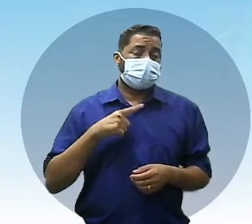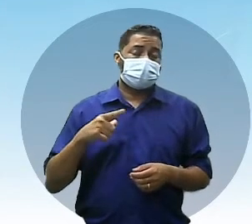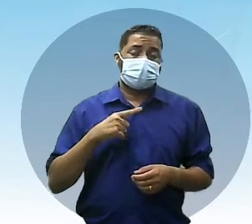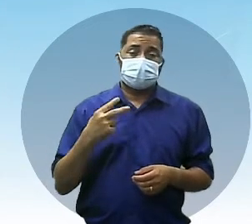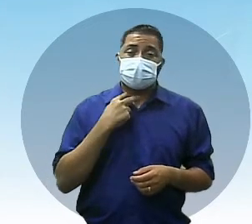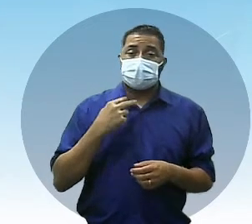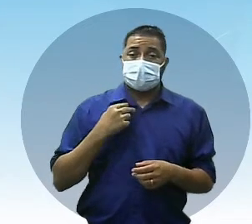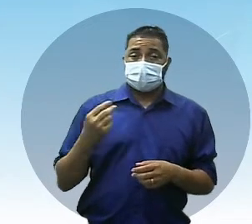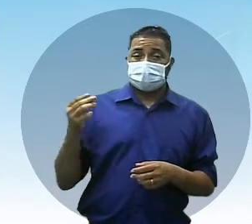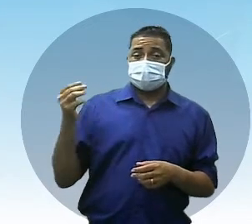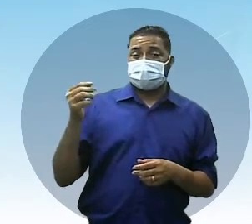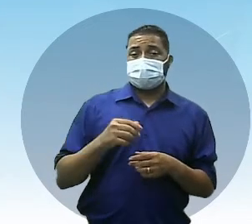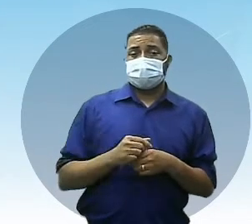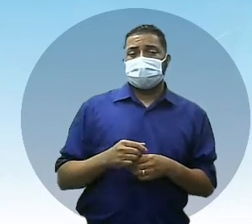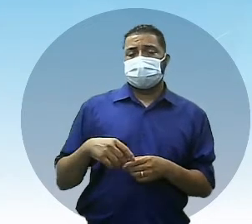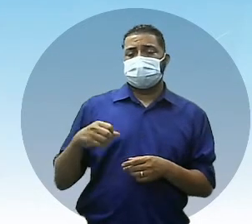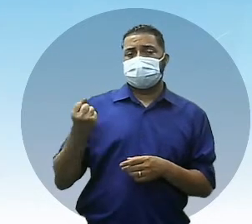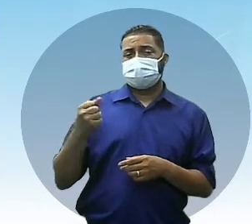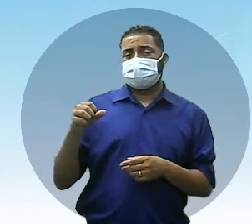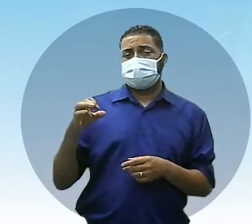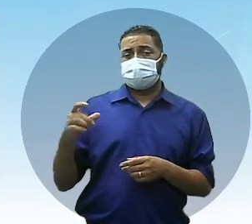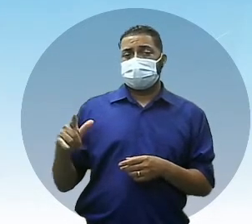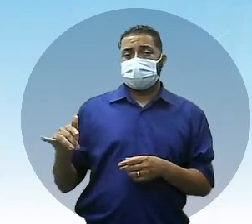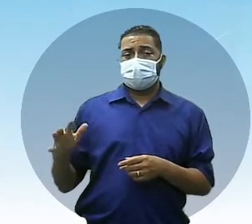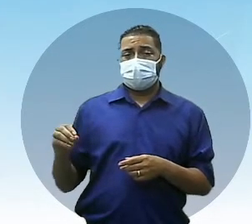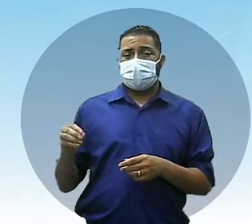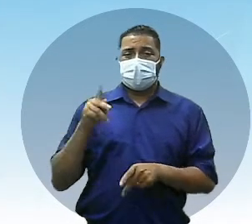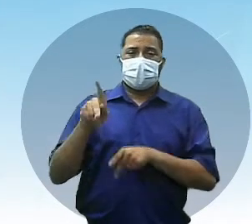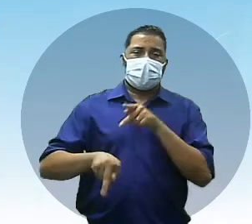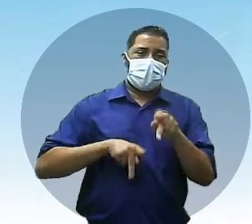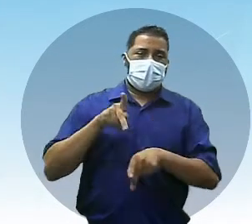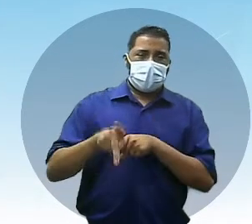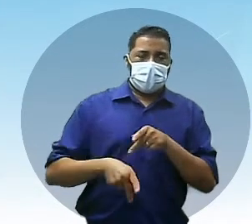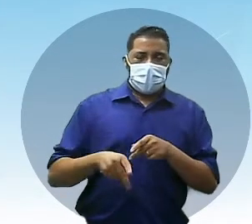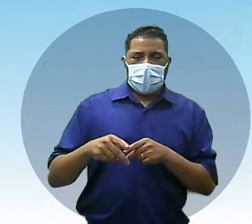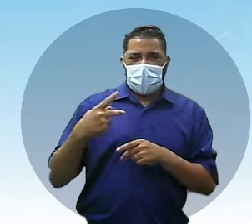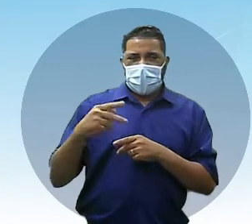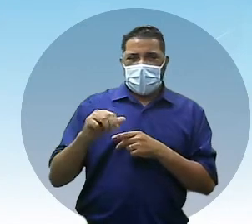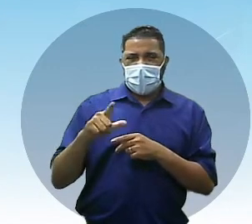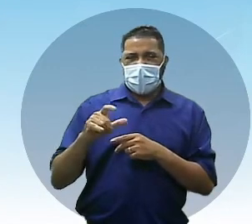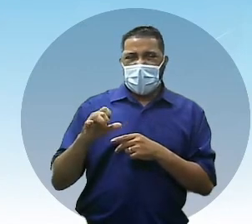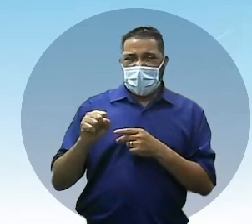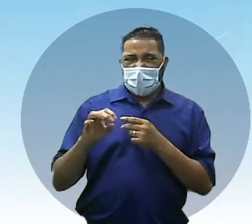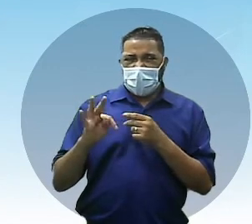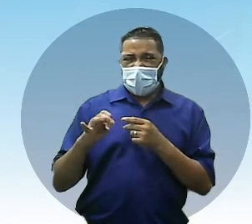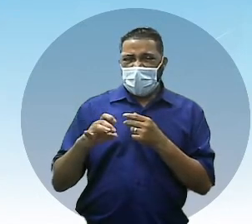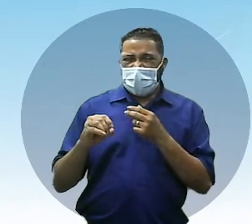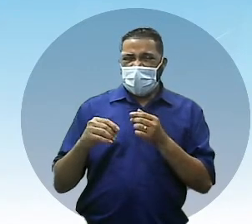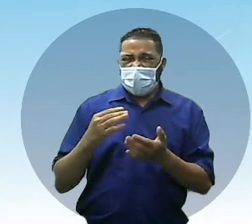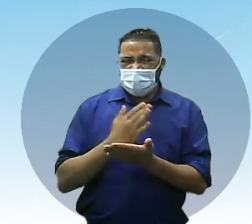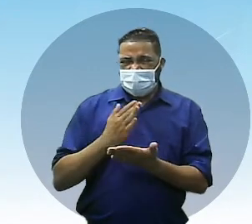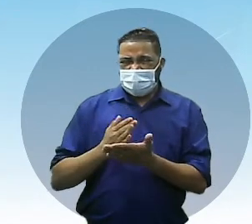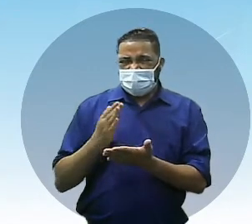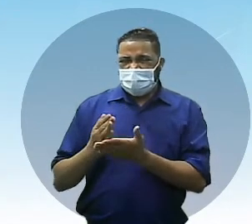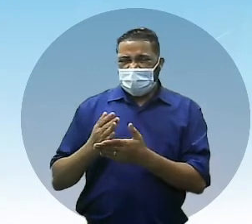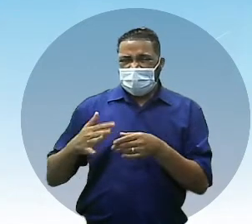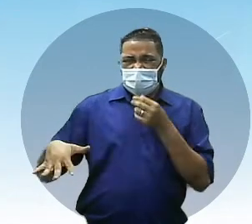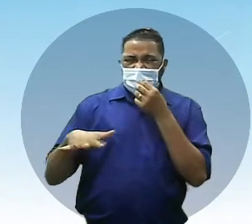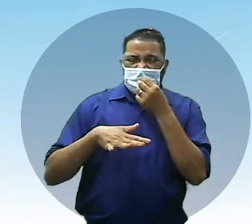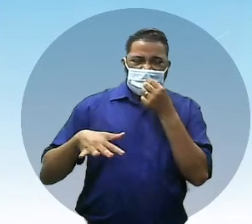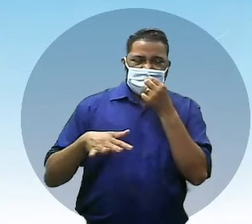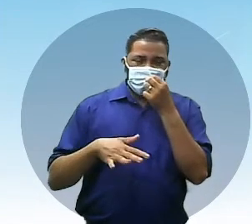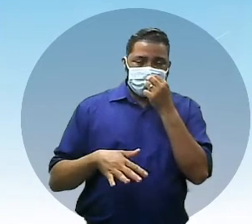há séculos pelo povo palestino. Então dividiram a área em dois